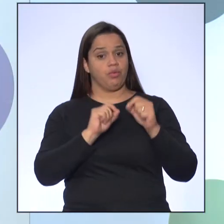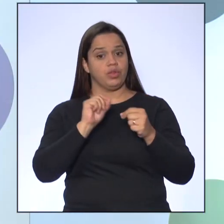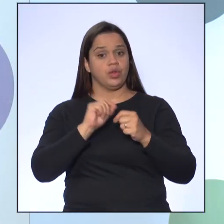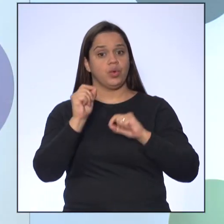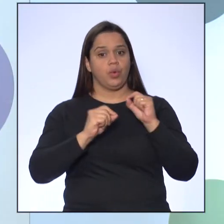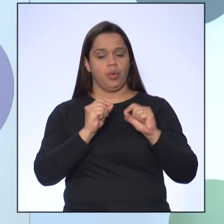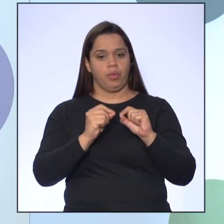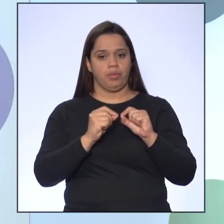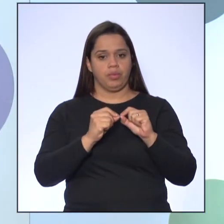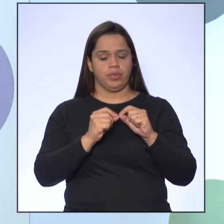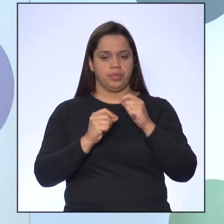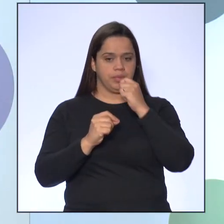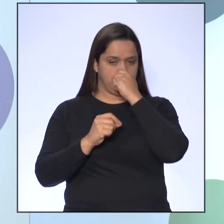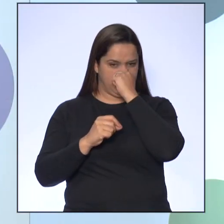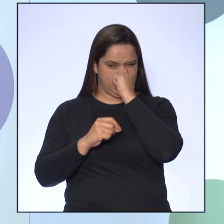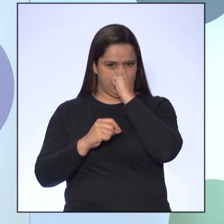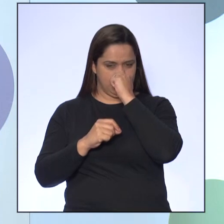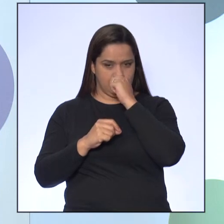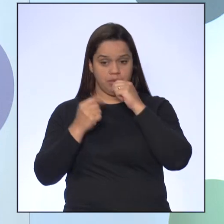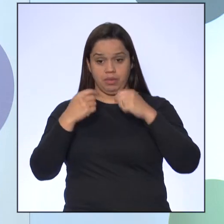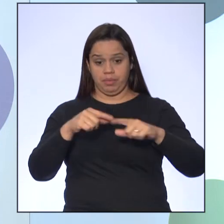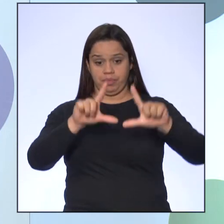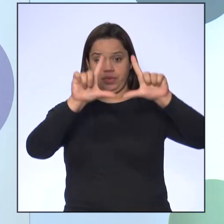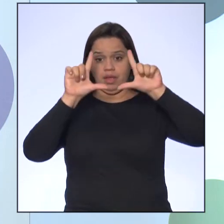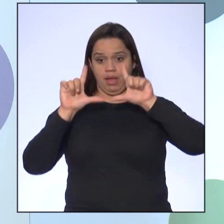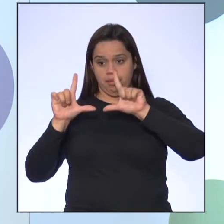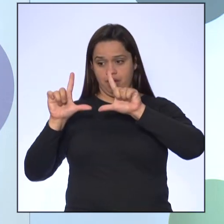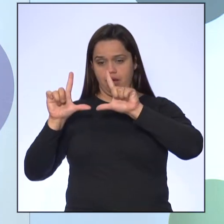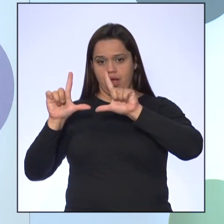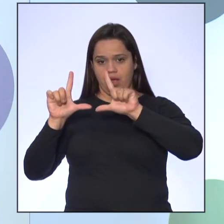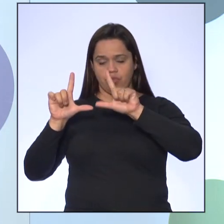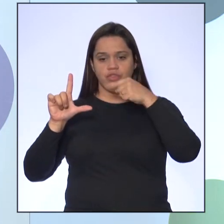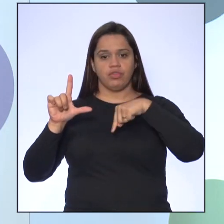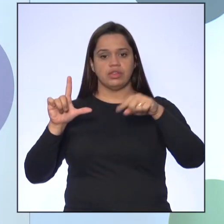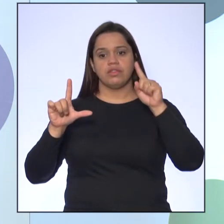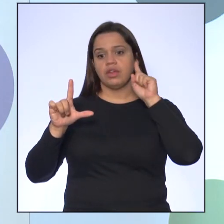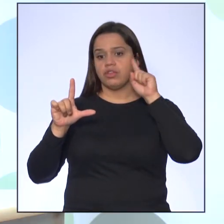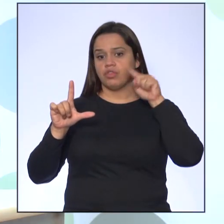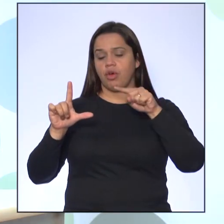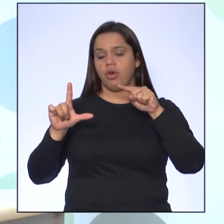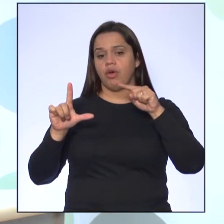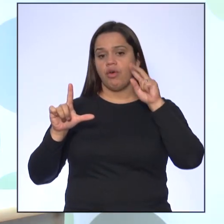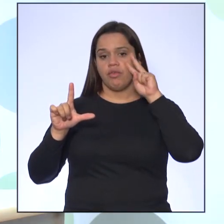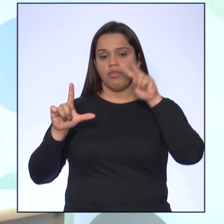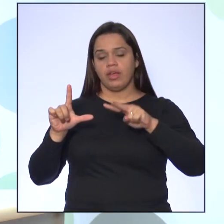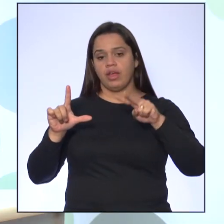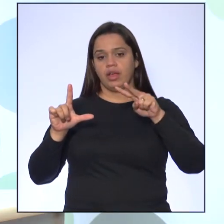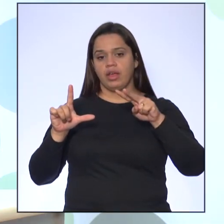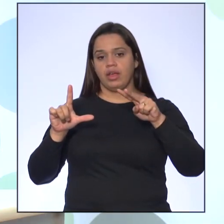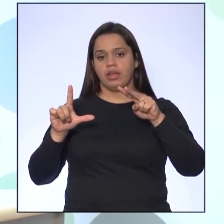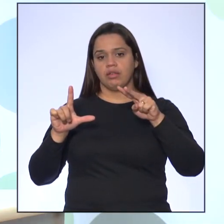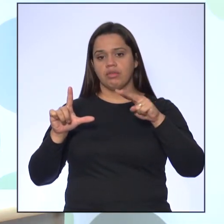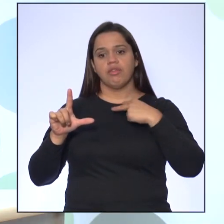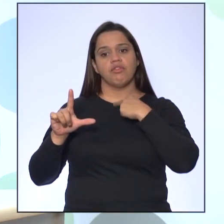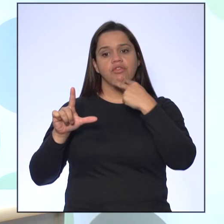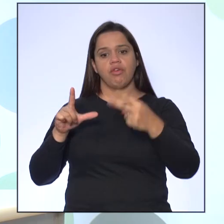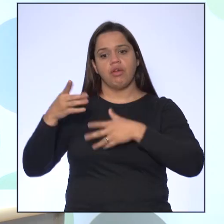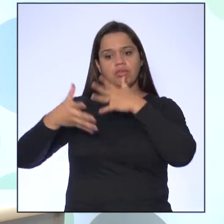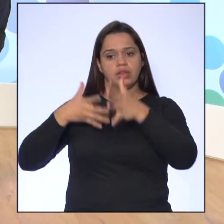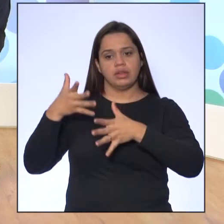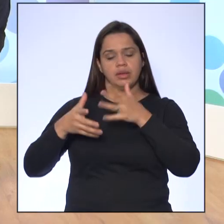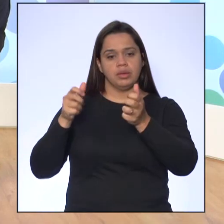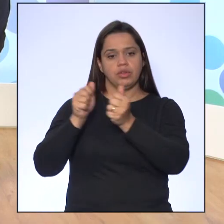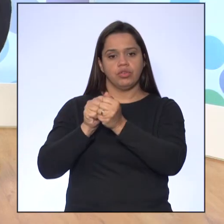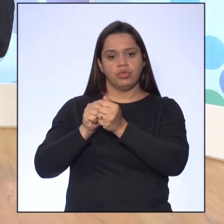lá, enquanto você fica só com a nossa voz, como se fosse um atendimento telefônico. Vamos primeiro para a resposta e a gente faz depois essa do atendimento? Aí eu Vamos,